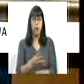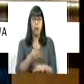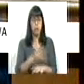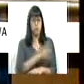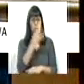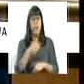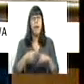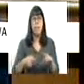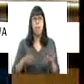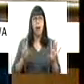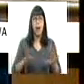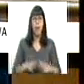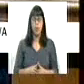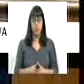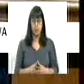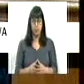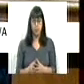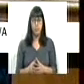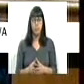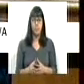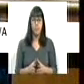ou 4 anos e meio.